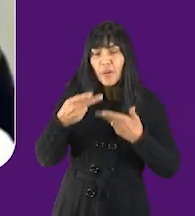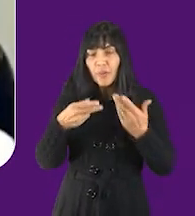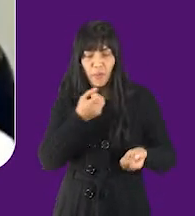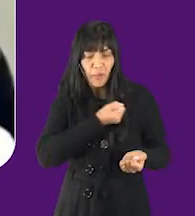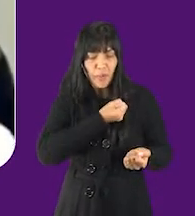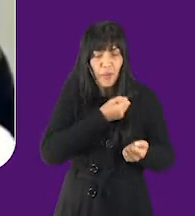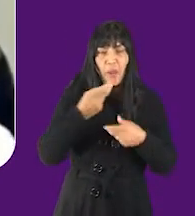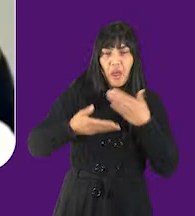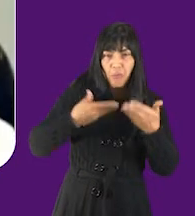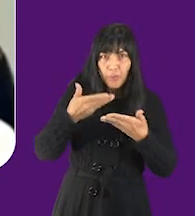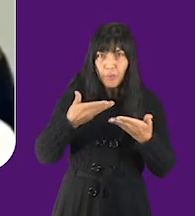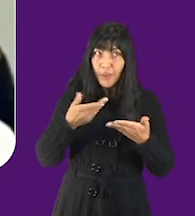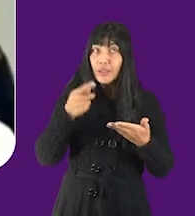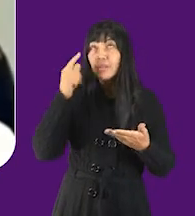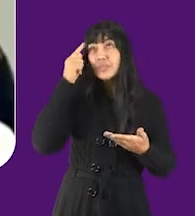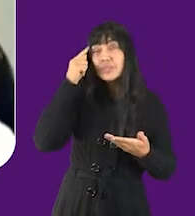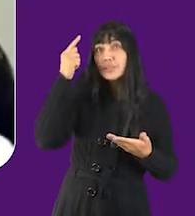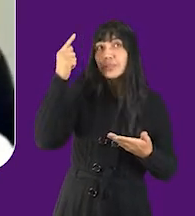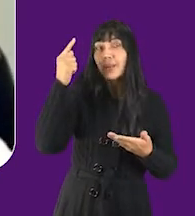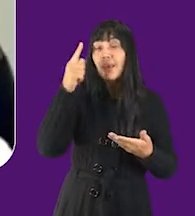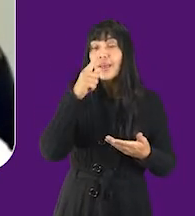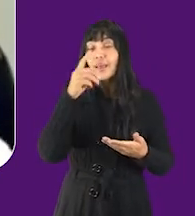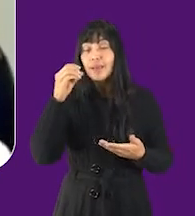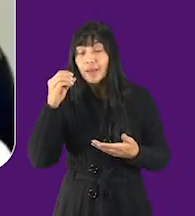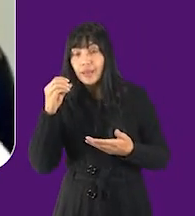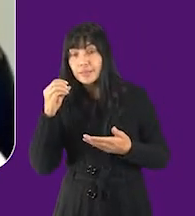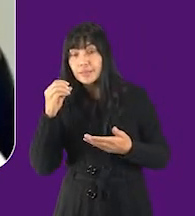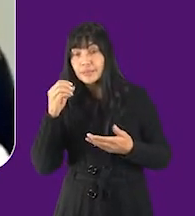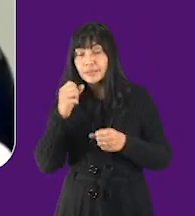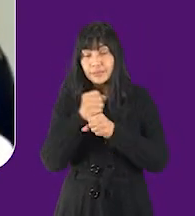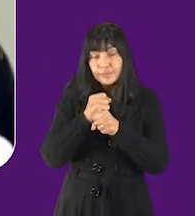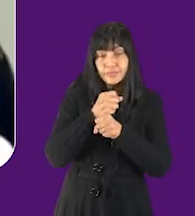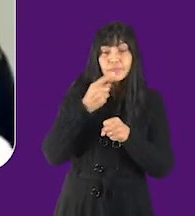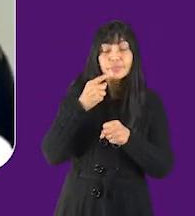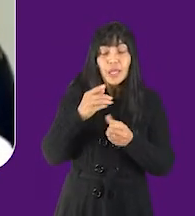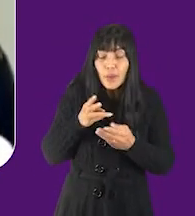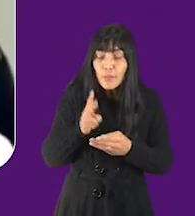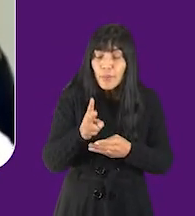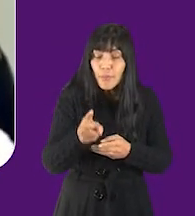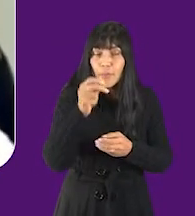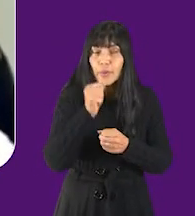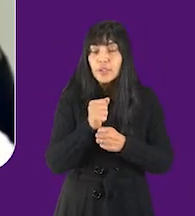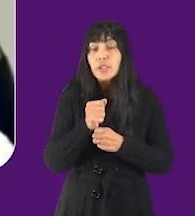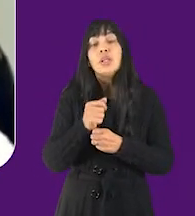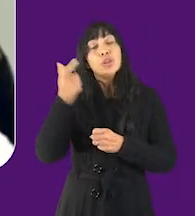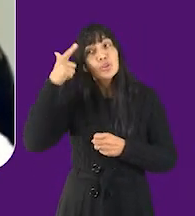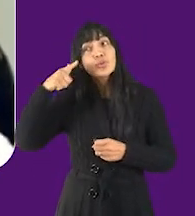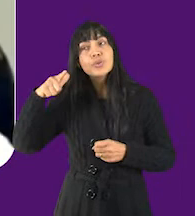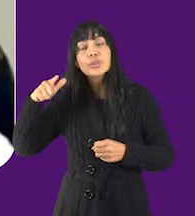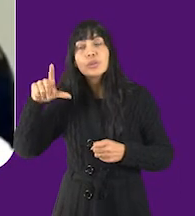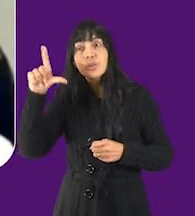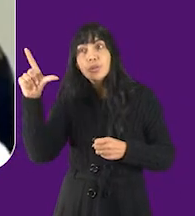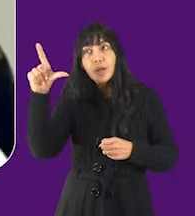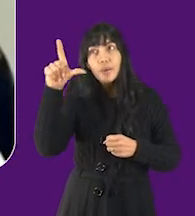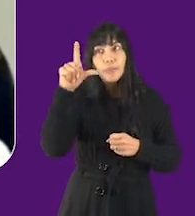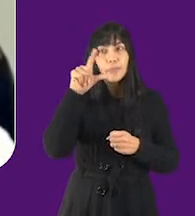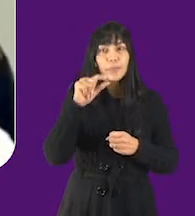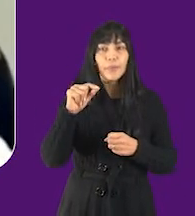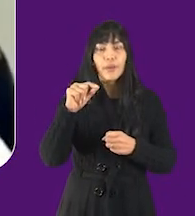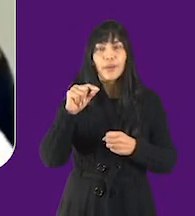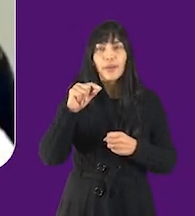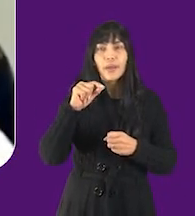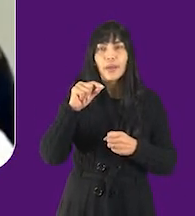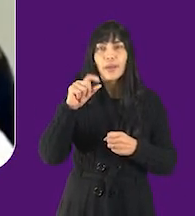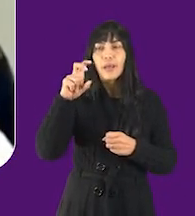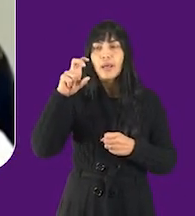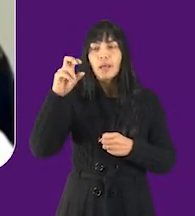falando de números, para vocês terem uma ideia, em 10 anos, com esse processo de melhoria contínua, nós conseguimos reduzir pela